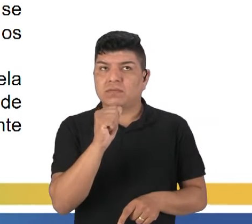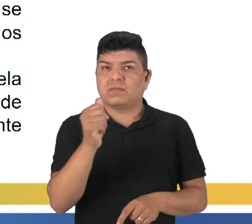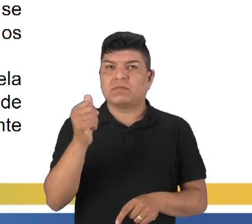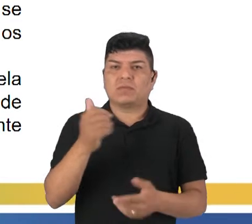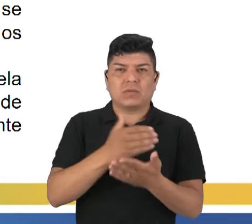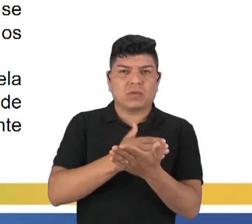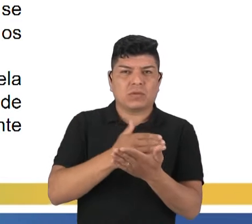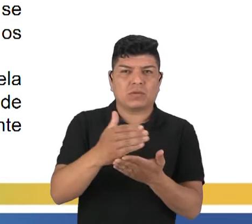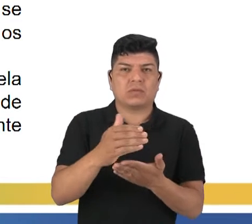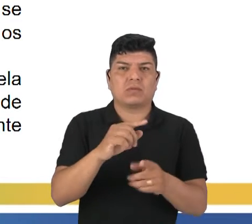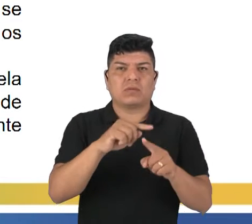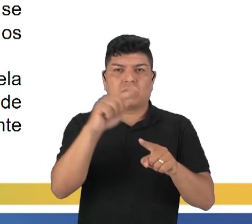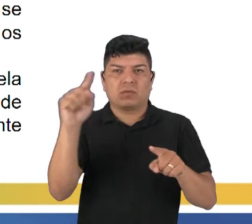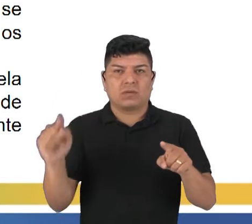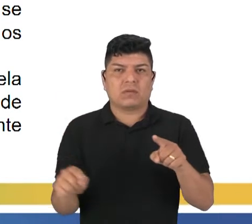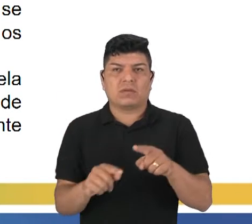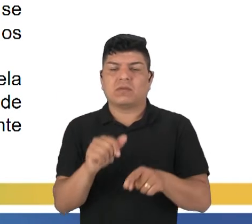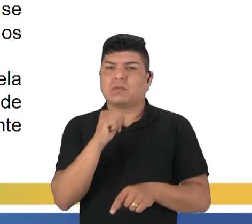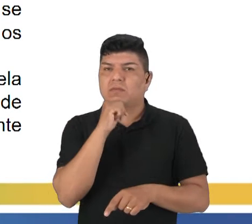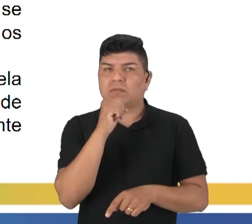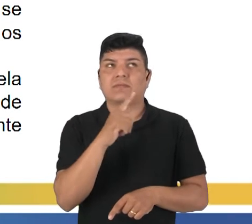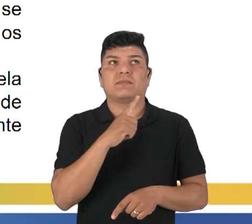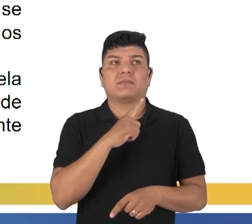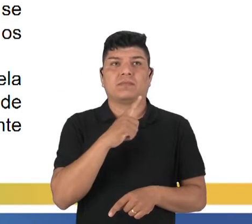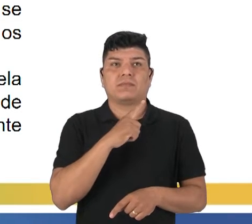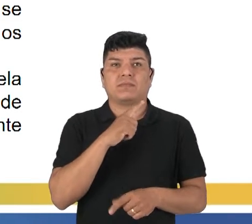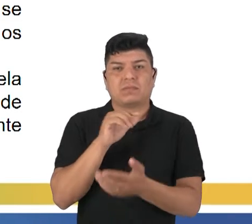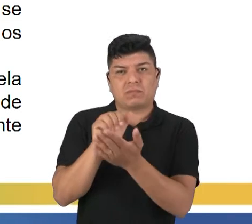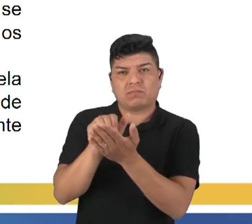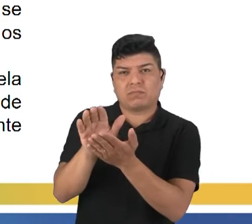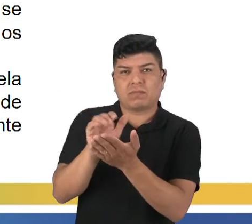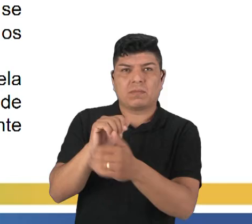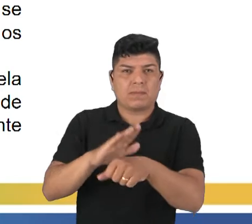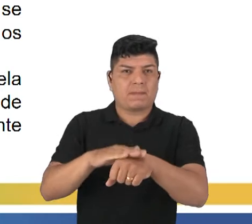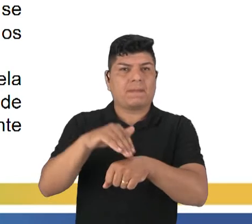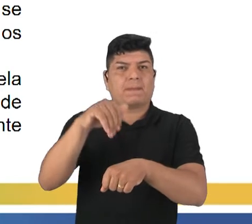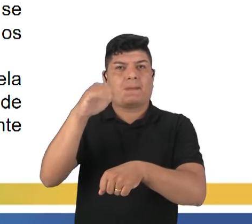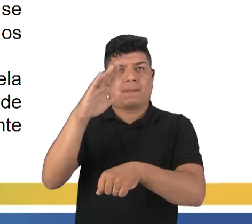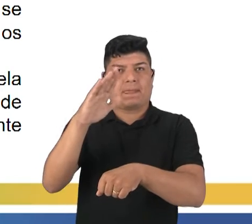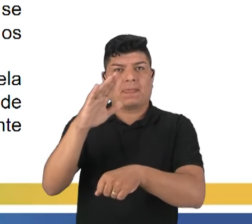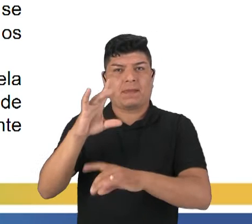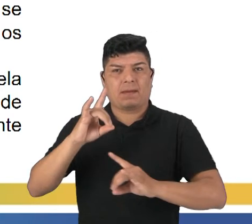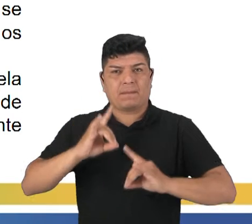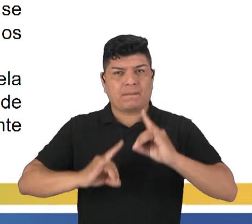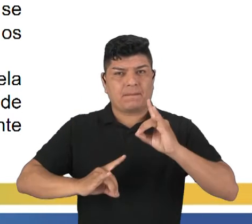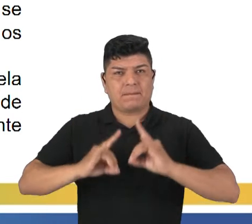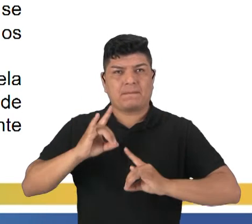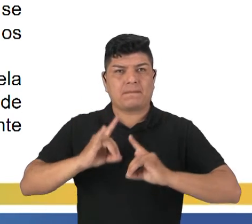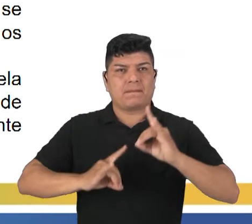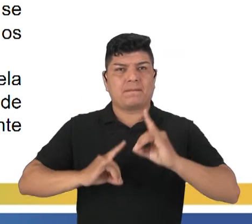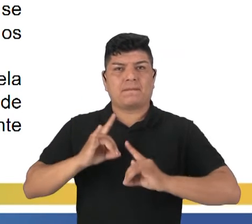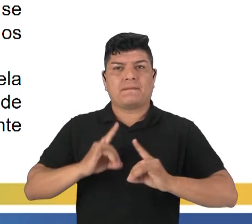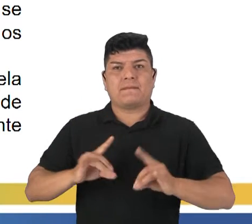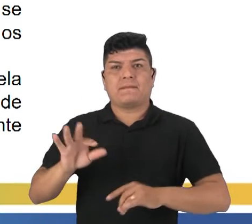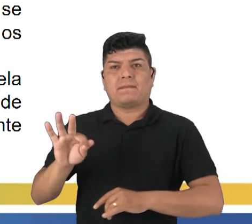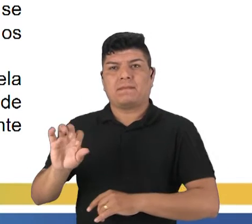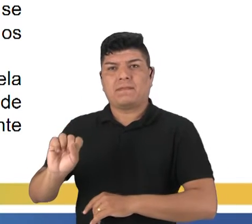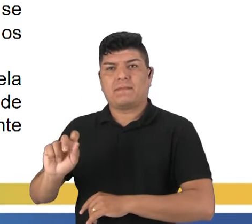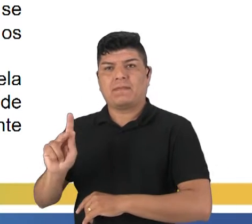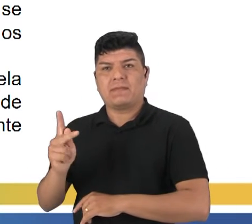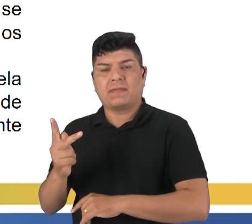lá no comecinho do ciclo menstrual, existe uma secreção maior do hormônio